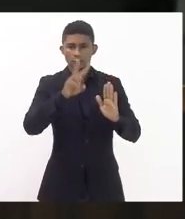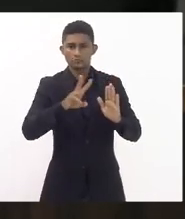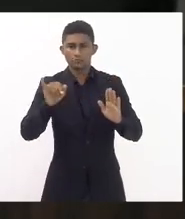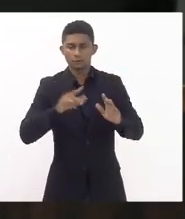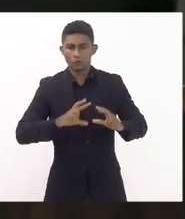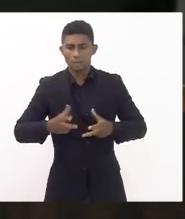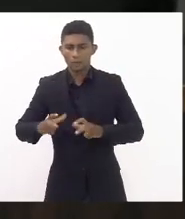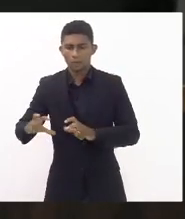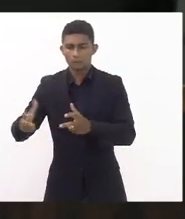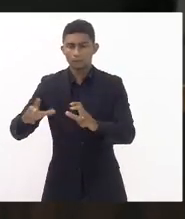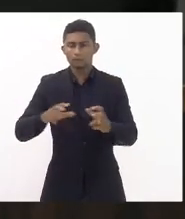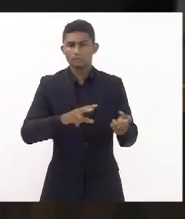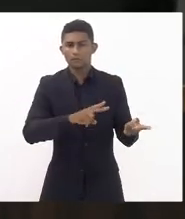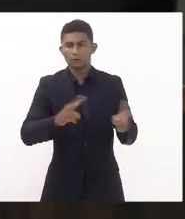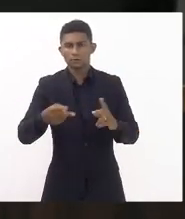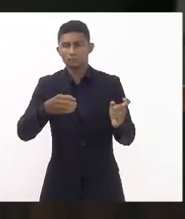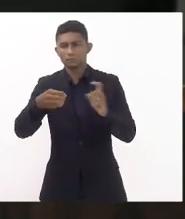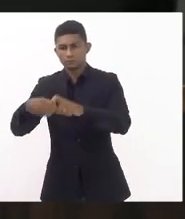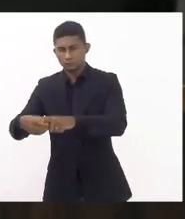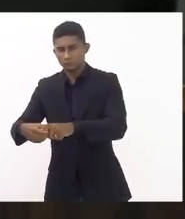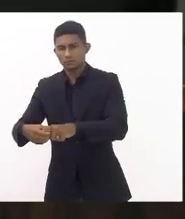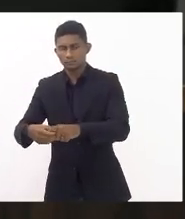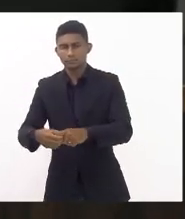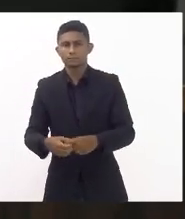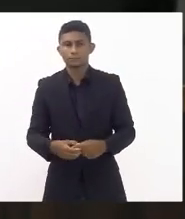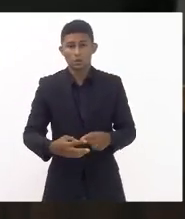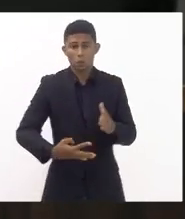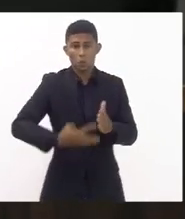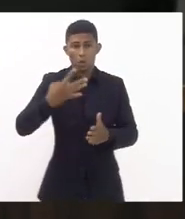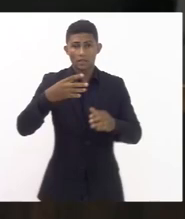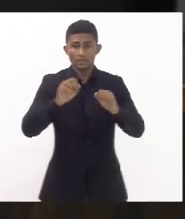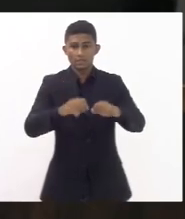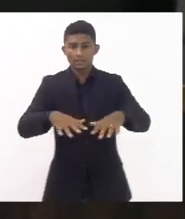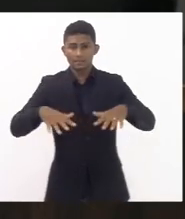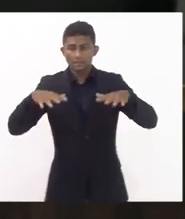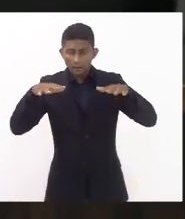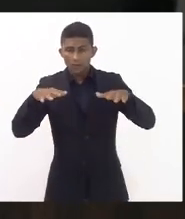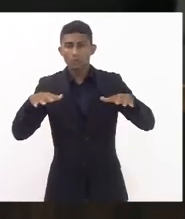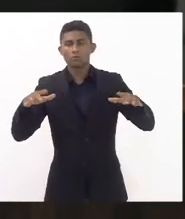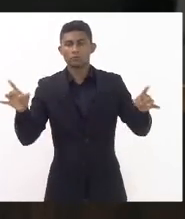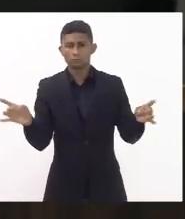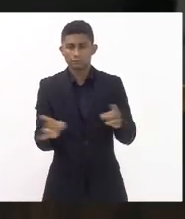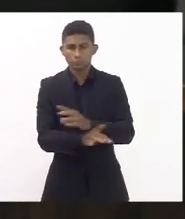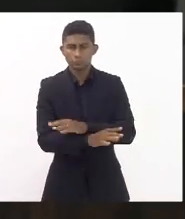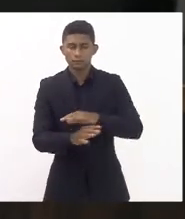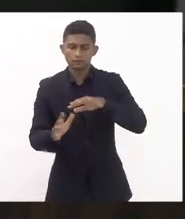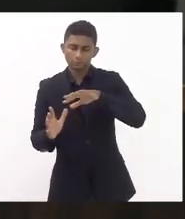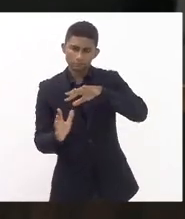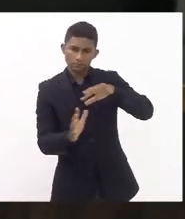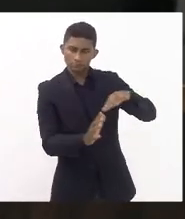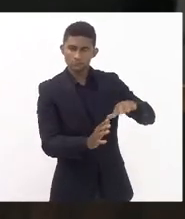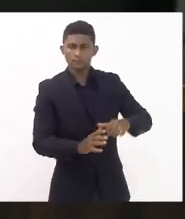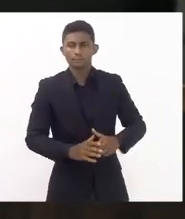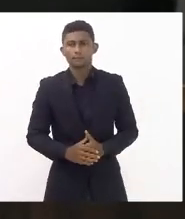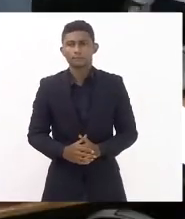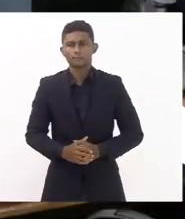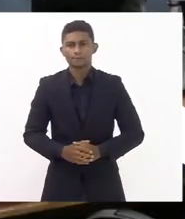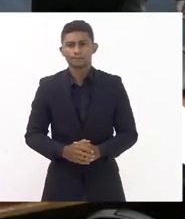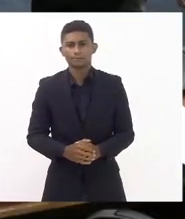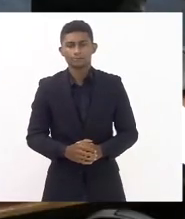comissões. Nada mais a tratar na quarta sessão extraordinária, a mesma está encerrada.